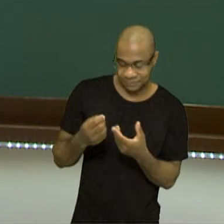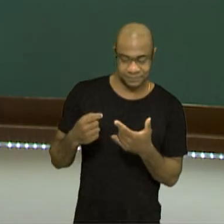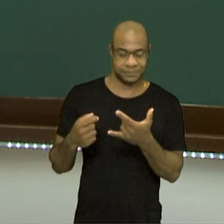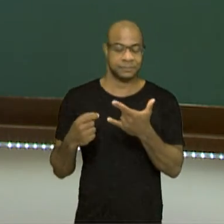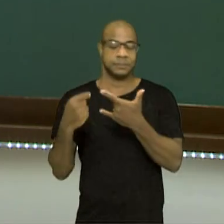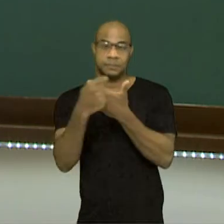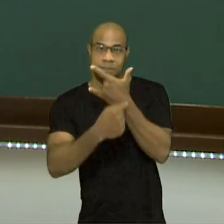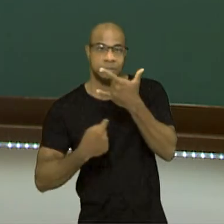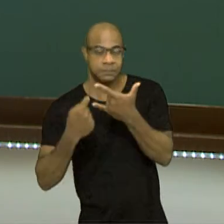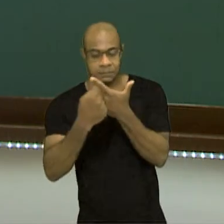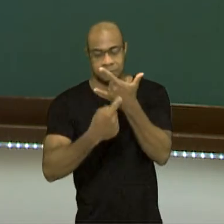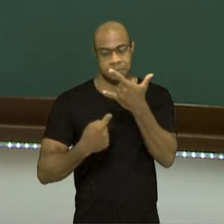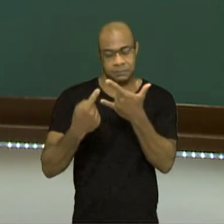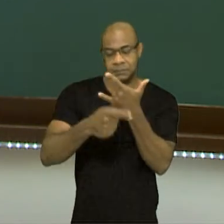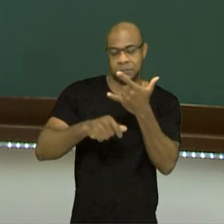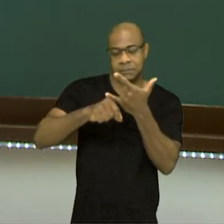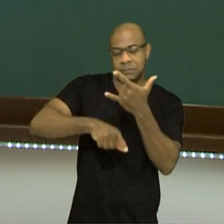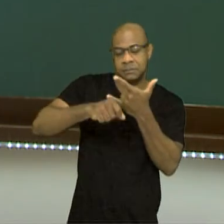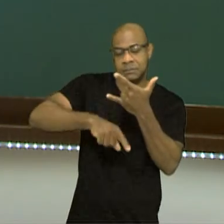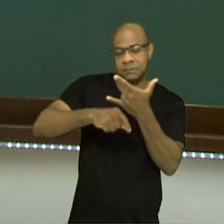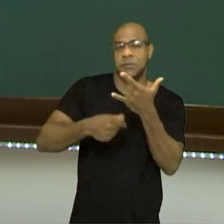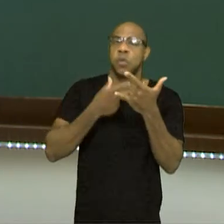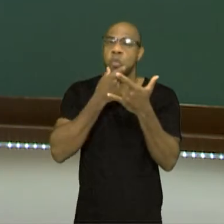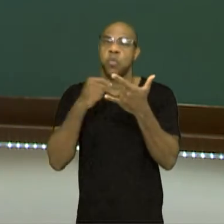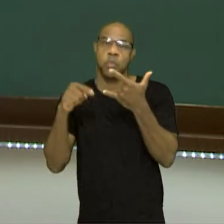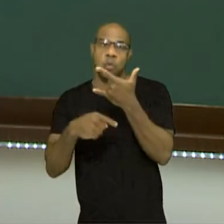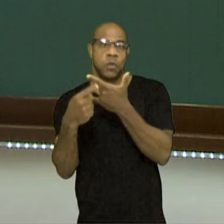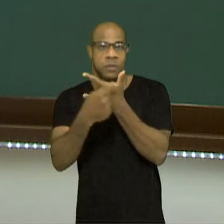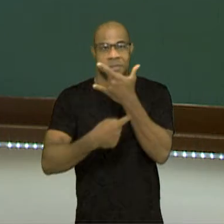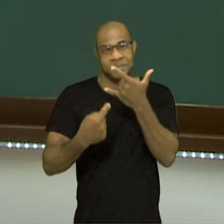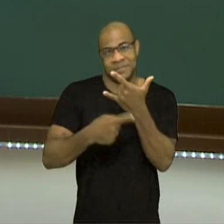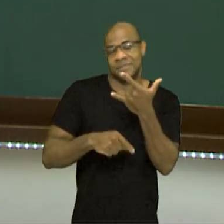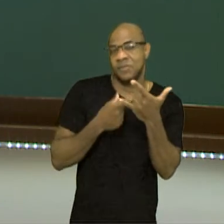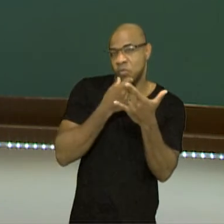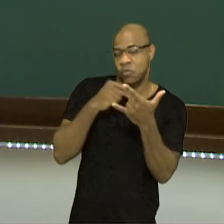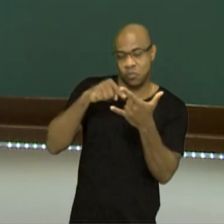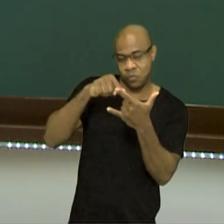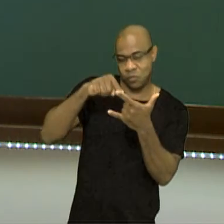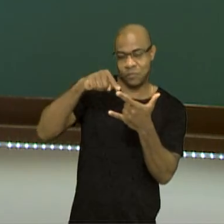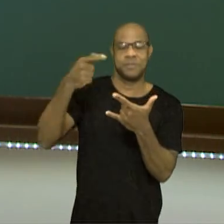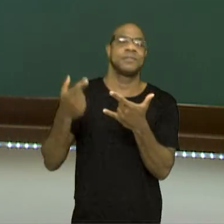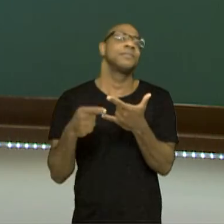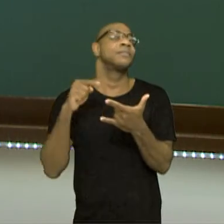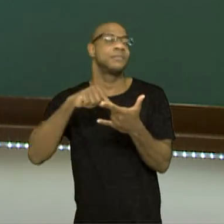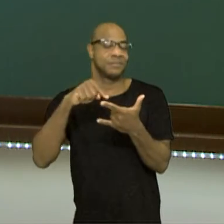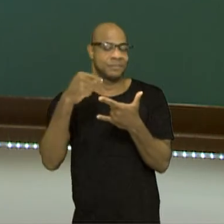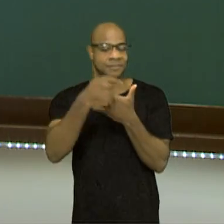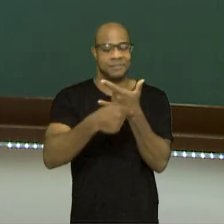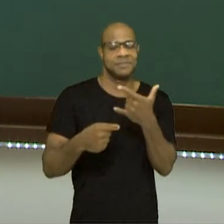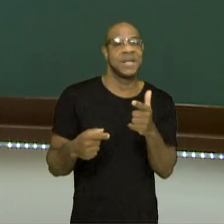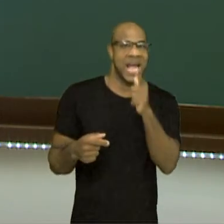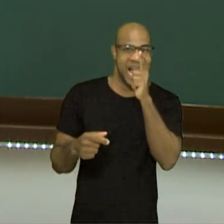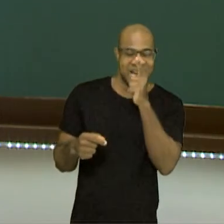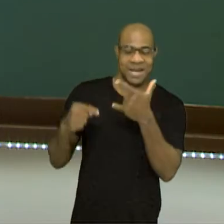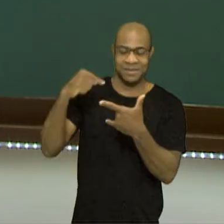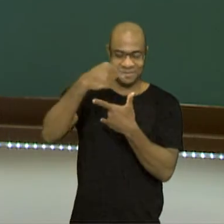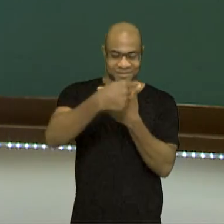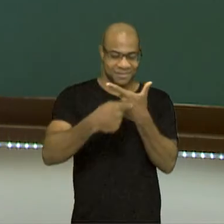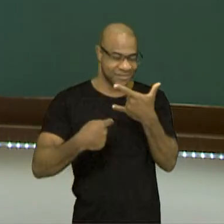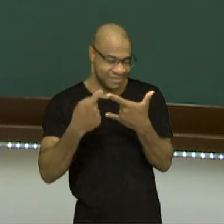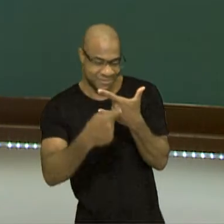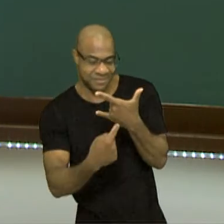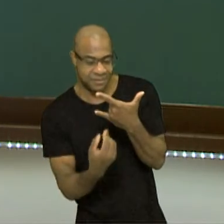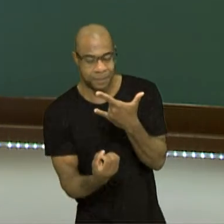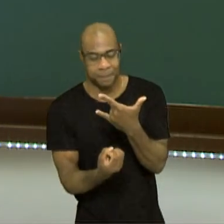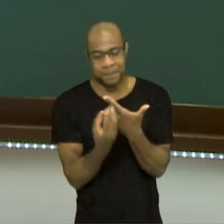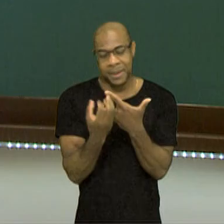funções, na realidade, né, do sistema genital masculino. Lembrando então que o sistema genital masculino, ele vai